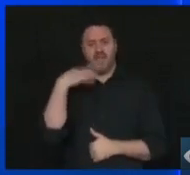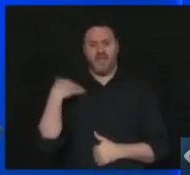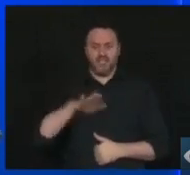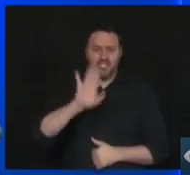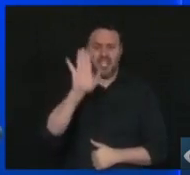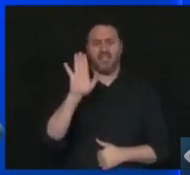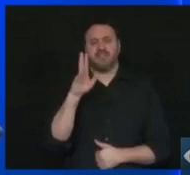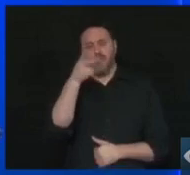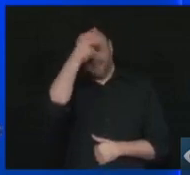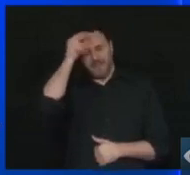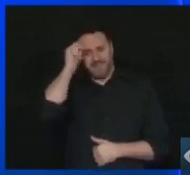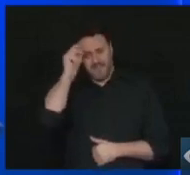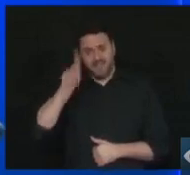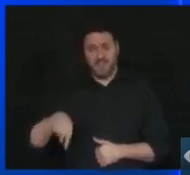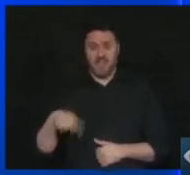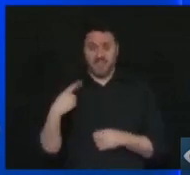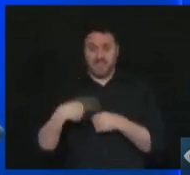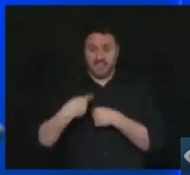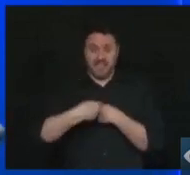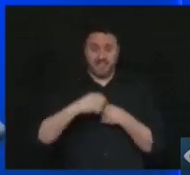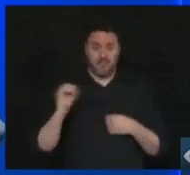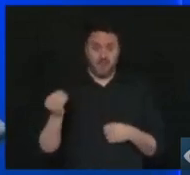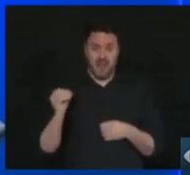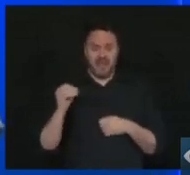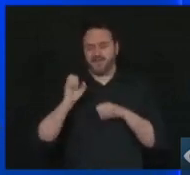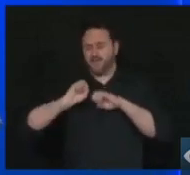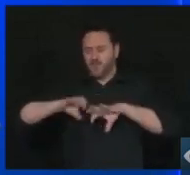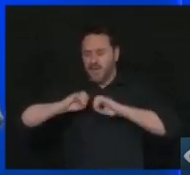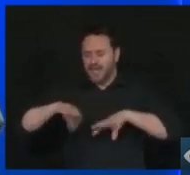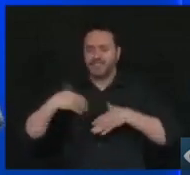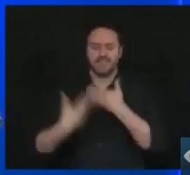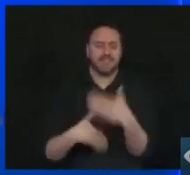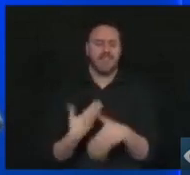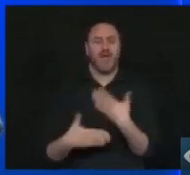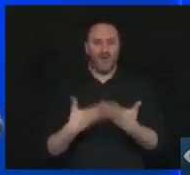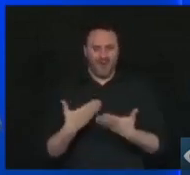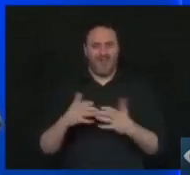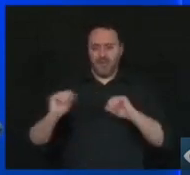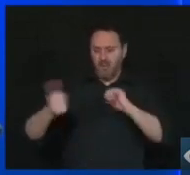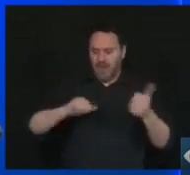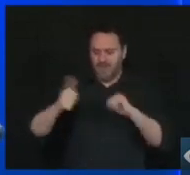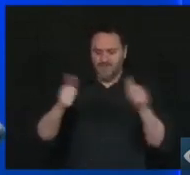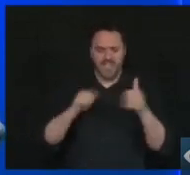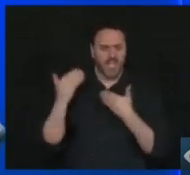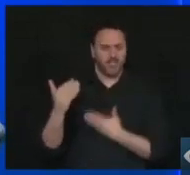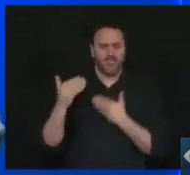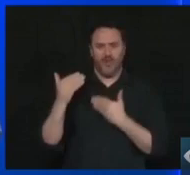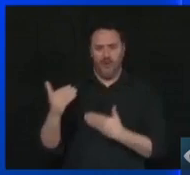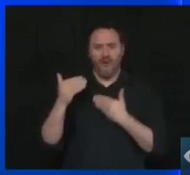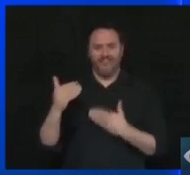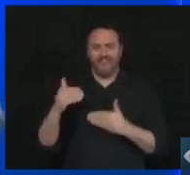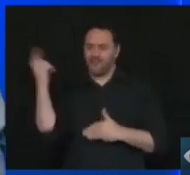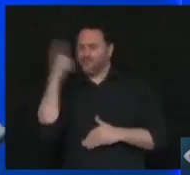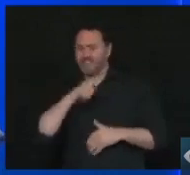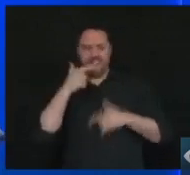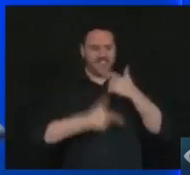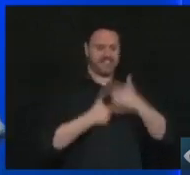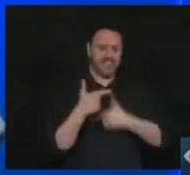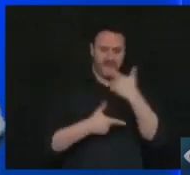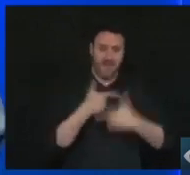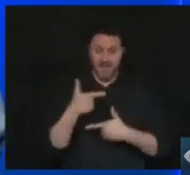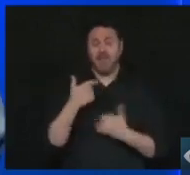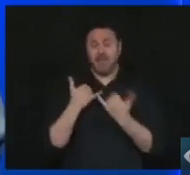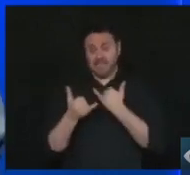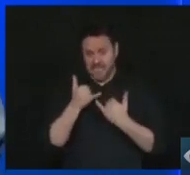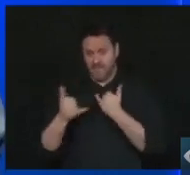Porto Alegre uma cidade Educadora uma cidade que dispute as nossas crianças que qualifique os nossos jovens para o mercado de trabalho e quer dar um